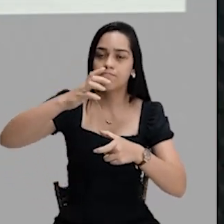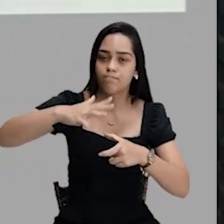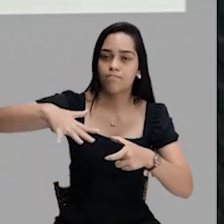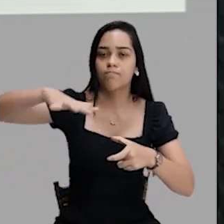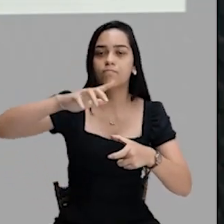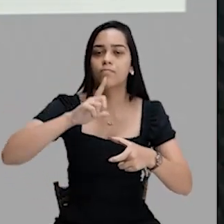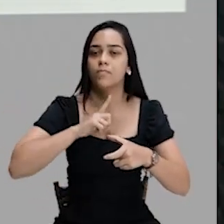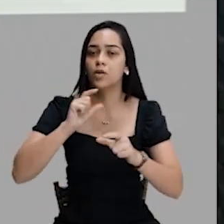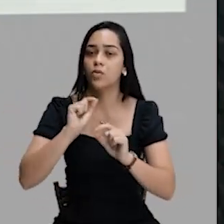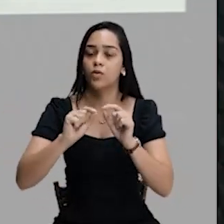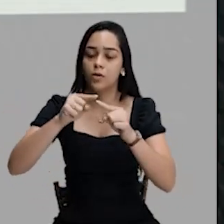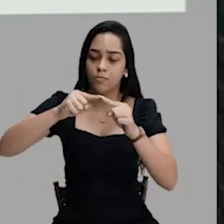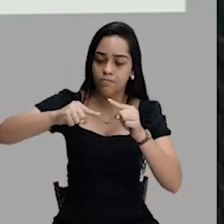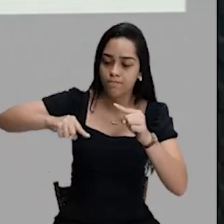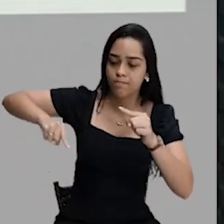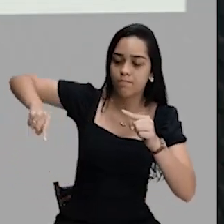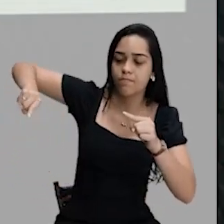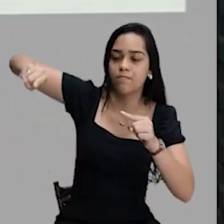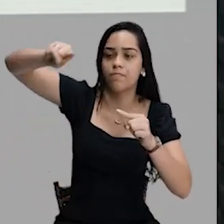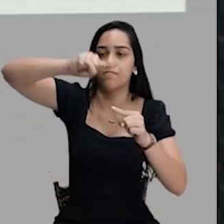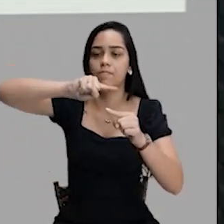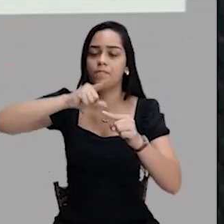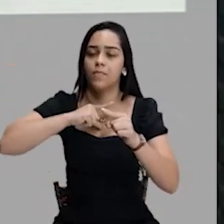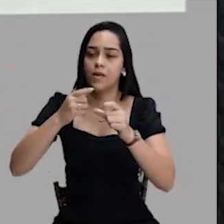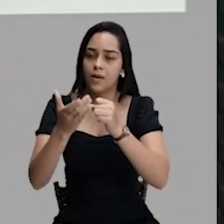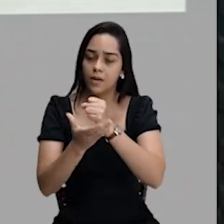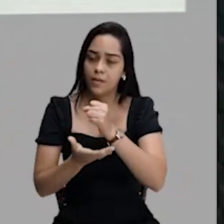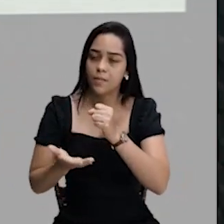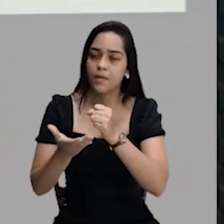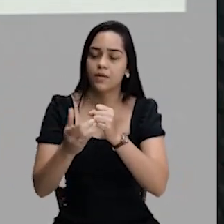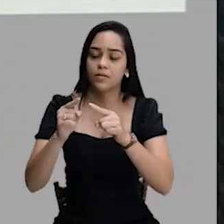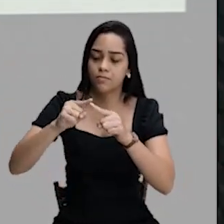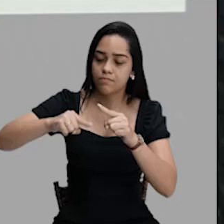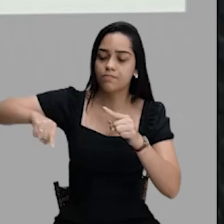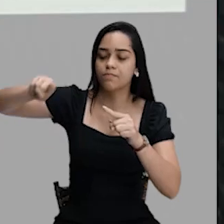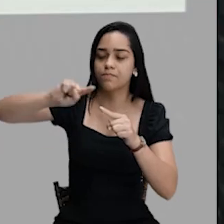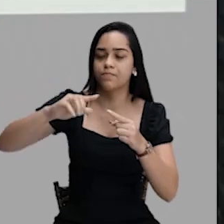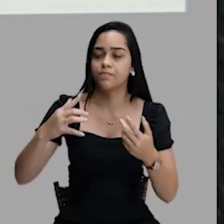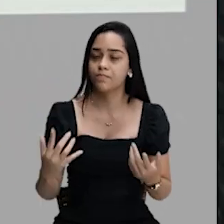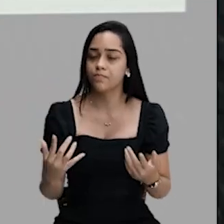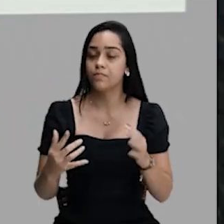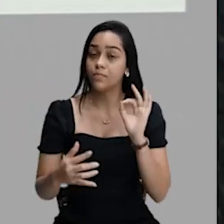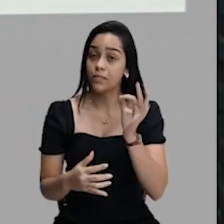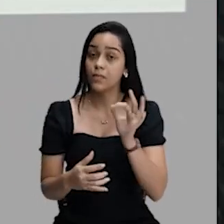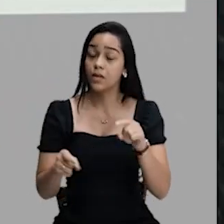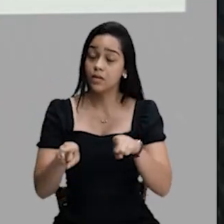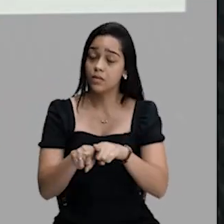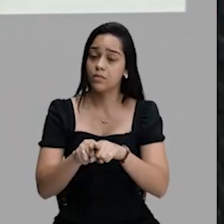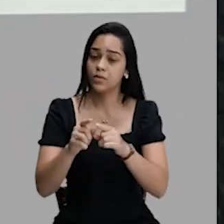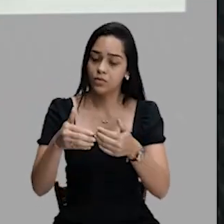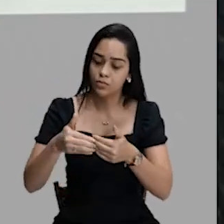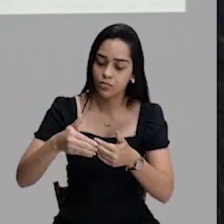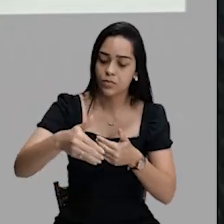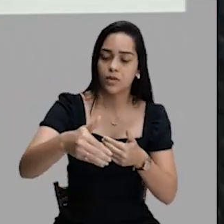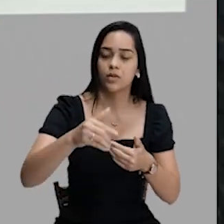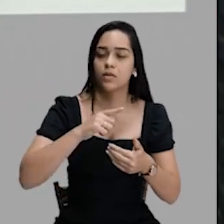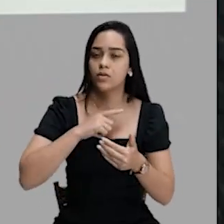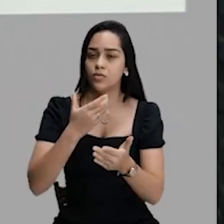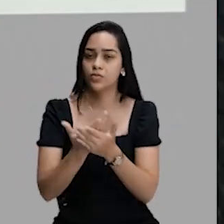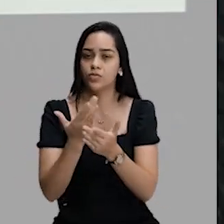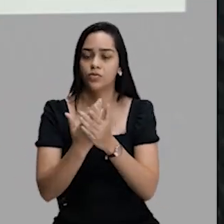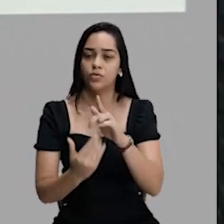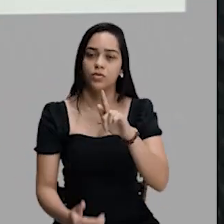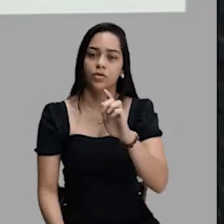formados por circunferências, né? Tem a base formada por uma circunferência. Certo? E hoje a gente vai dar continuidade ao estudo